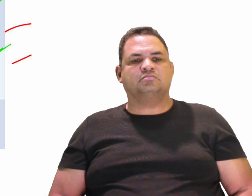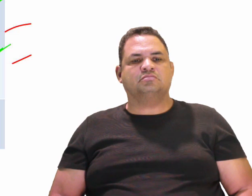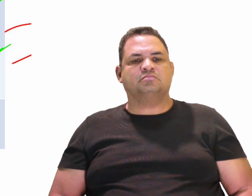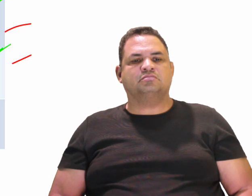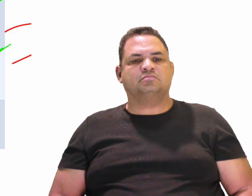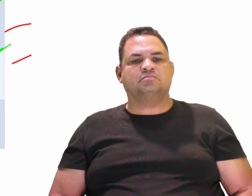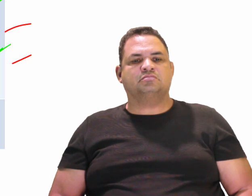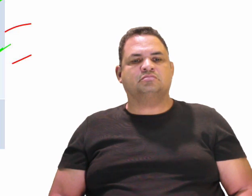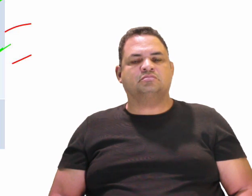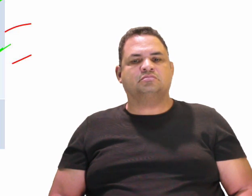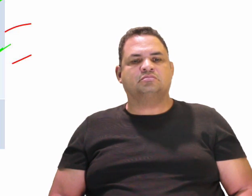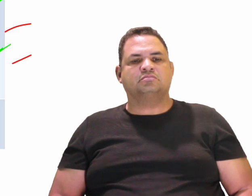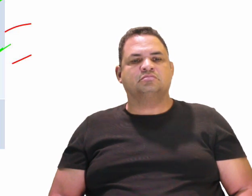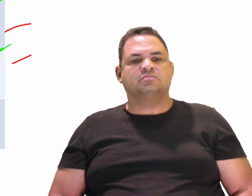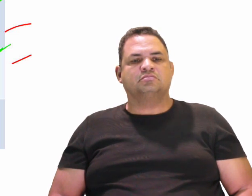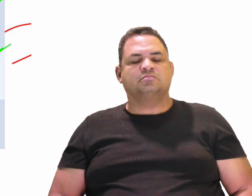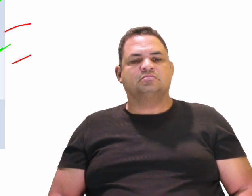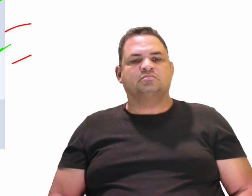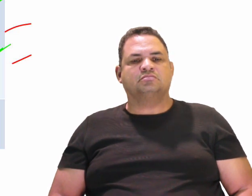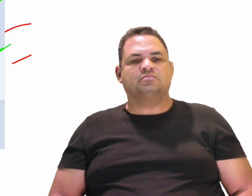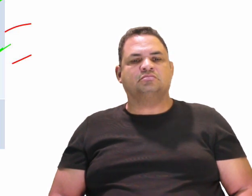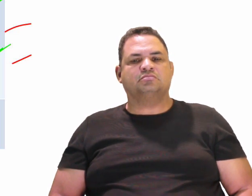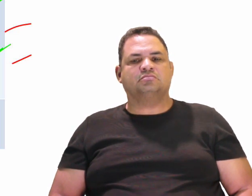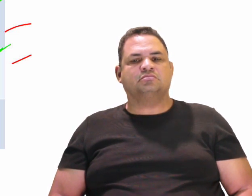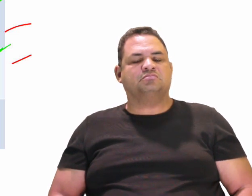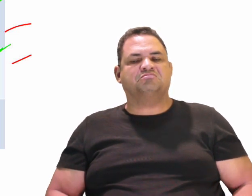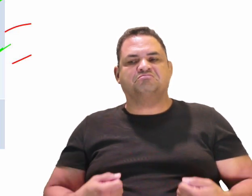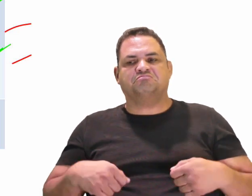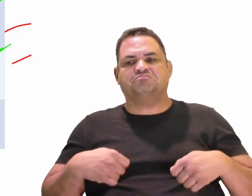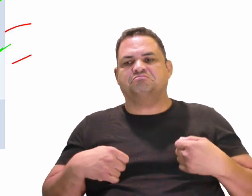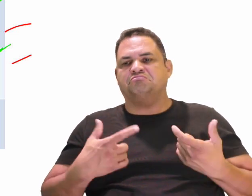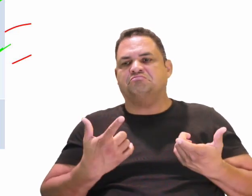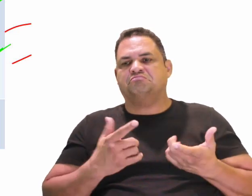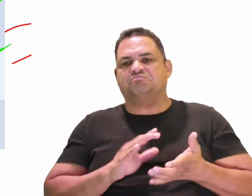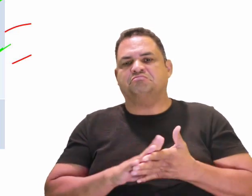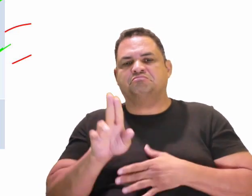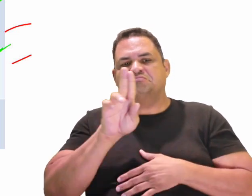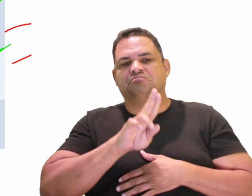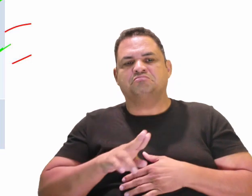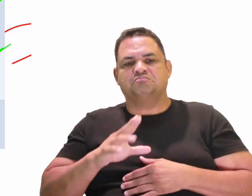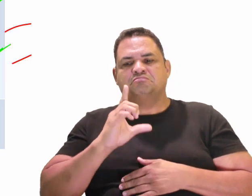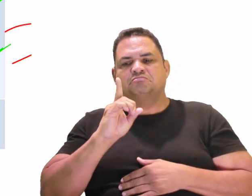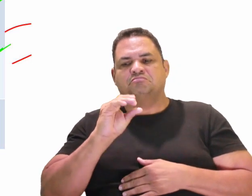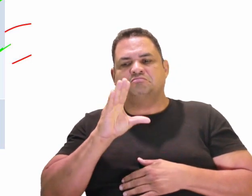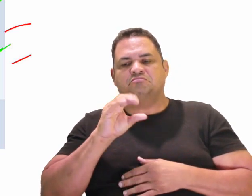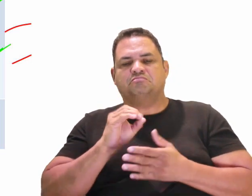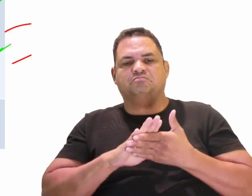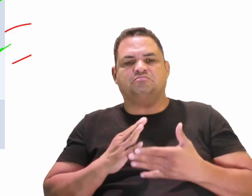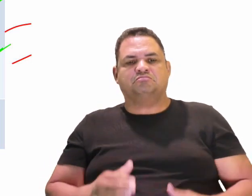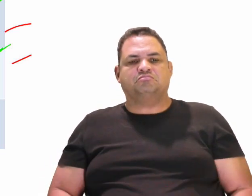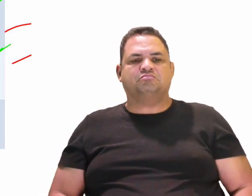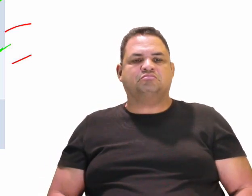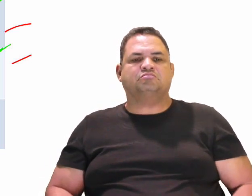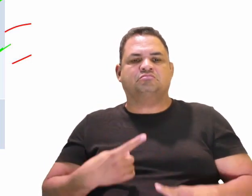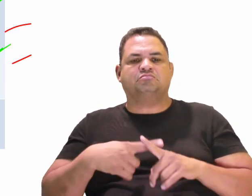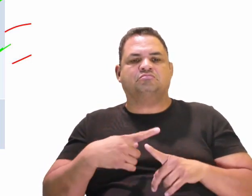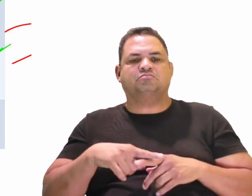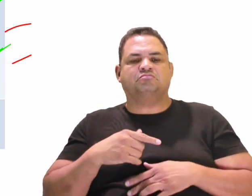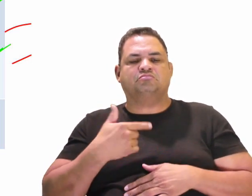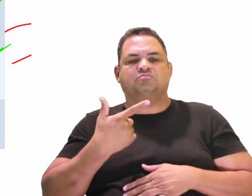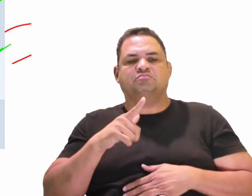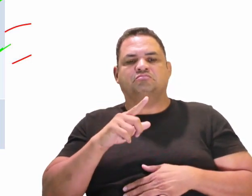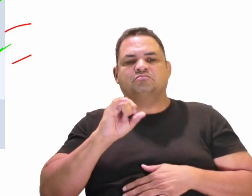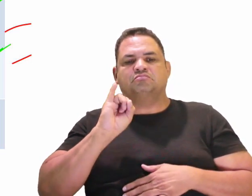He can't dance. Aí, no caso, você não vai precisar usar o go aqui, né? Go dancing, porque não tem